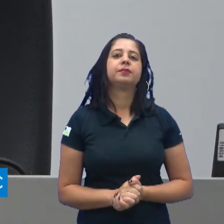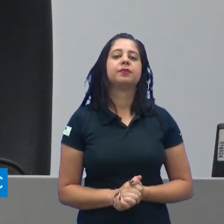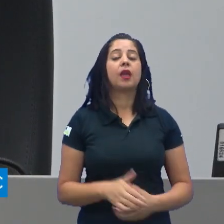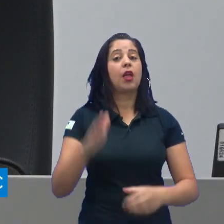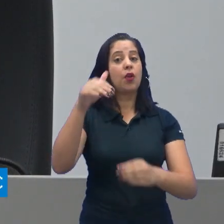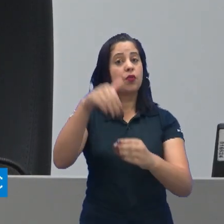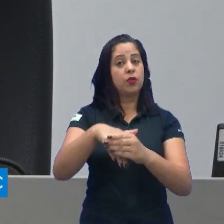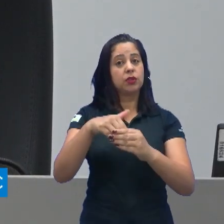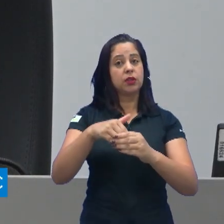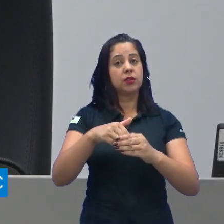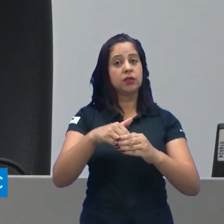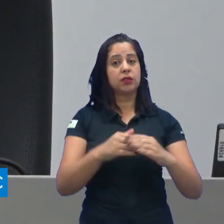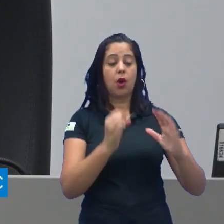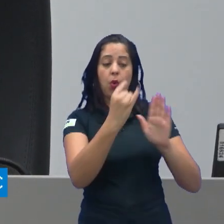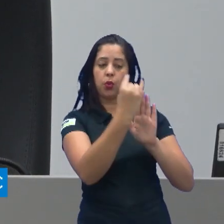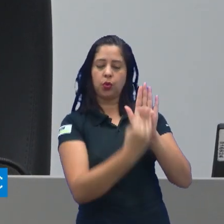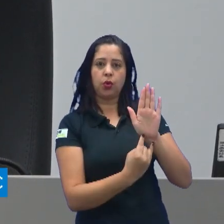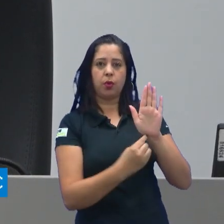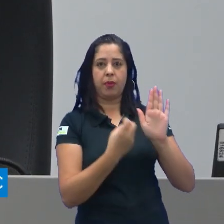votação, o requerimento de número